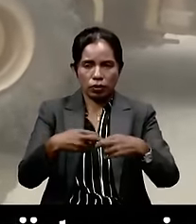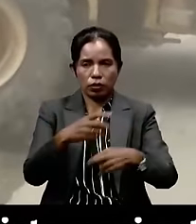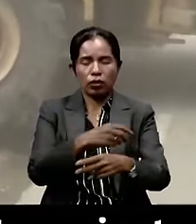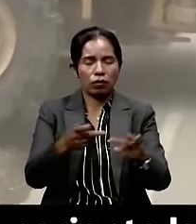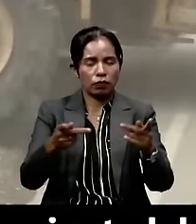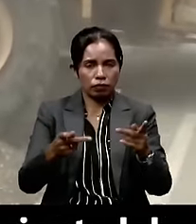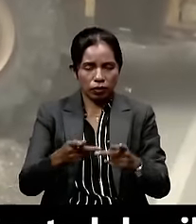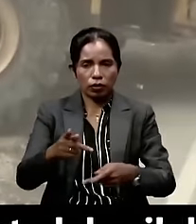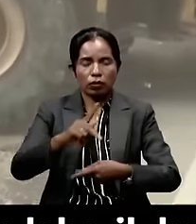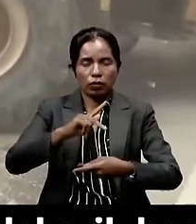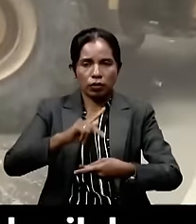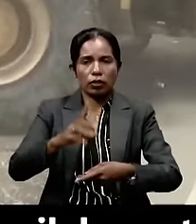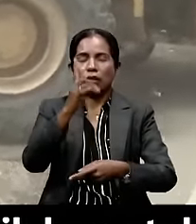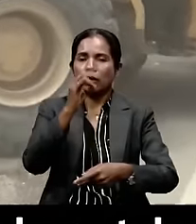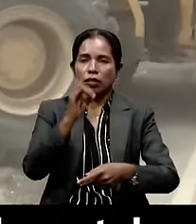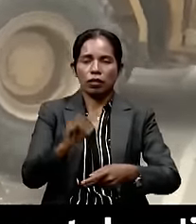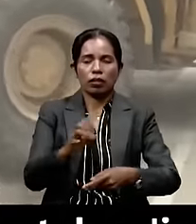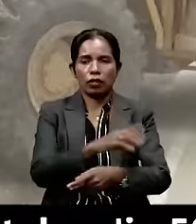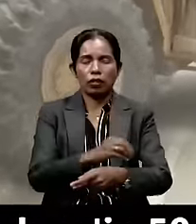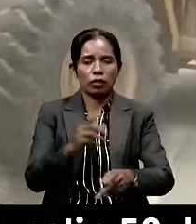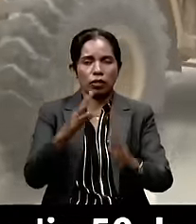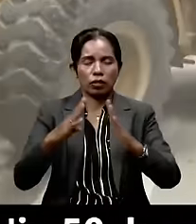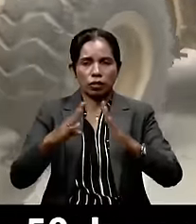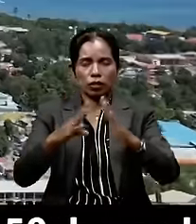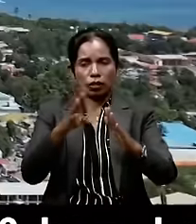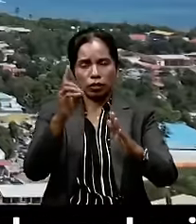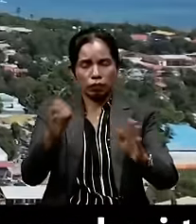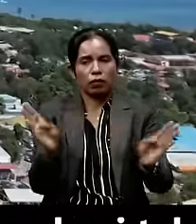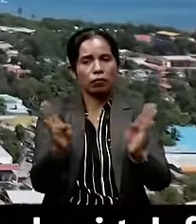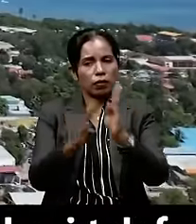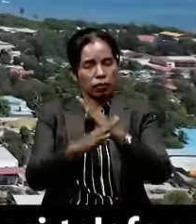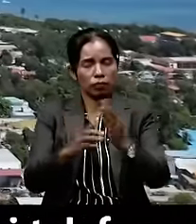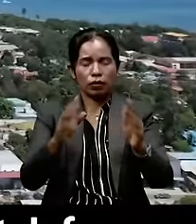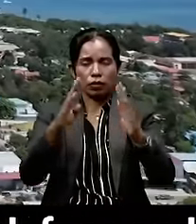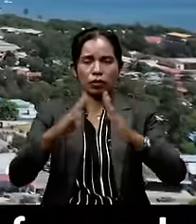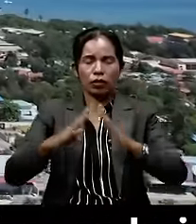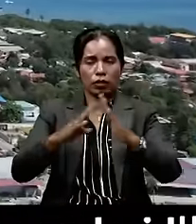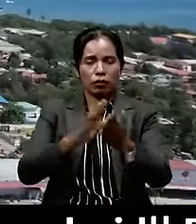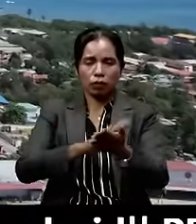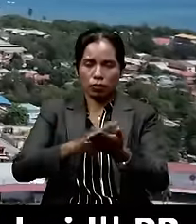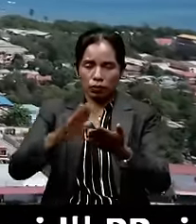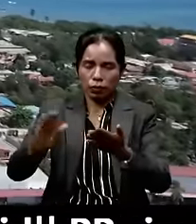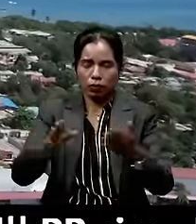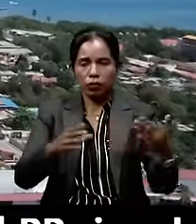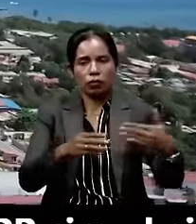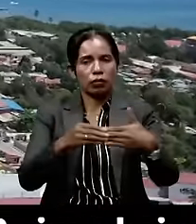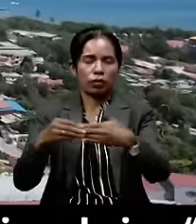protegido sira e a capital dili, nune cidade dili bele sai cidade nebe mos no sadave ho organizado.